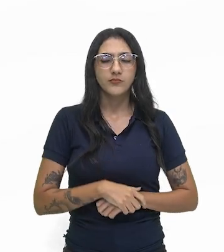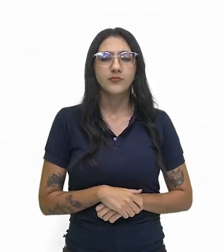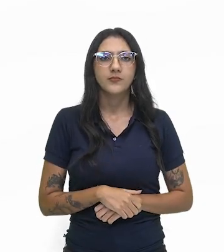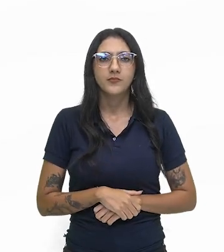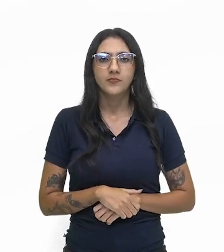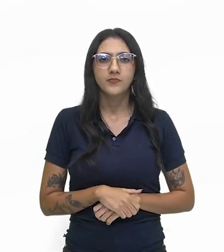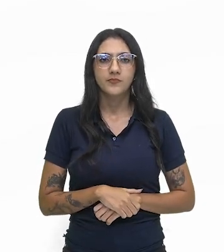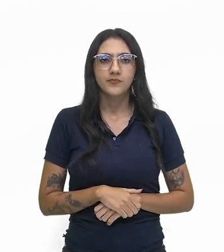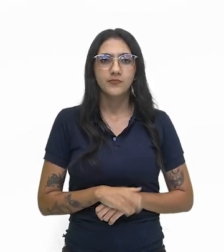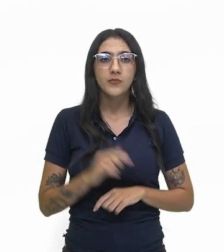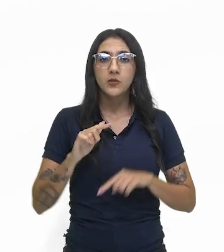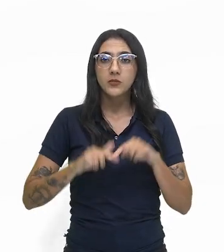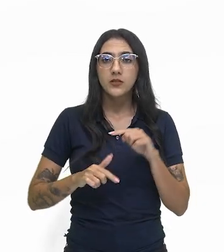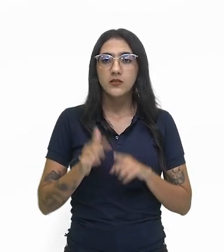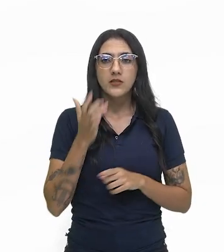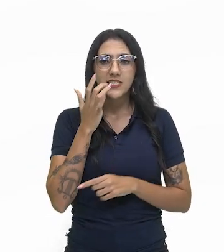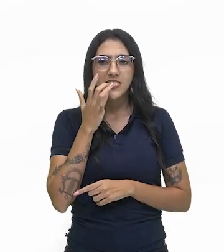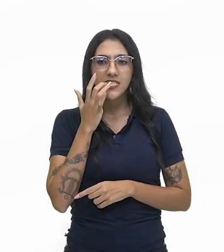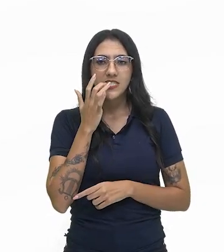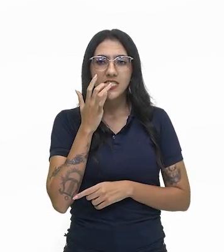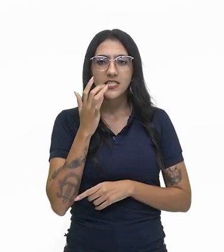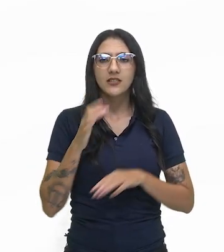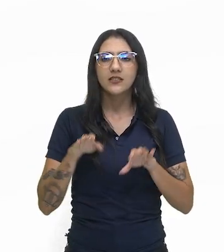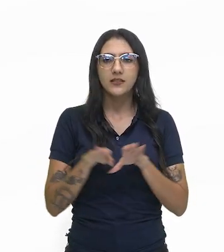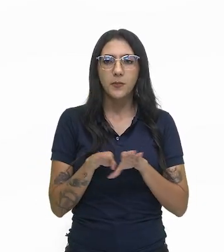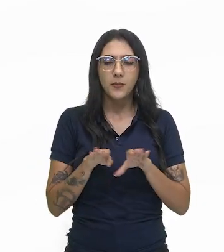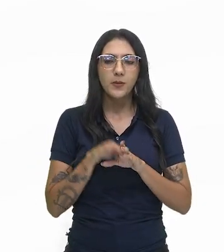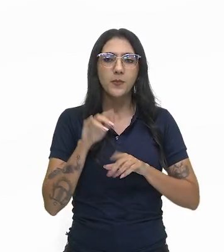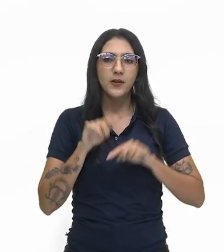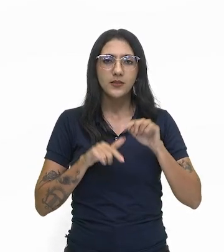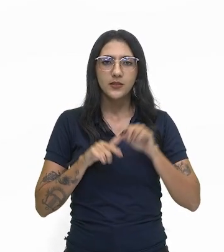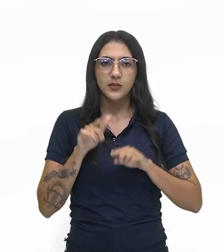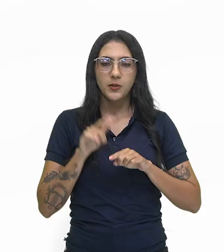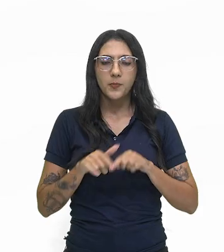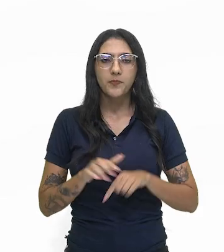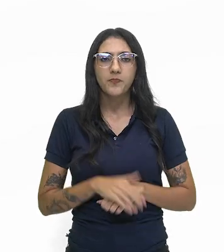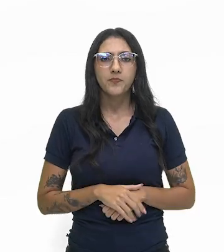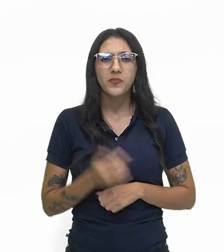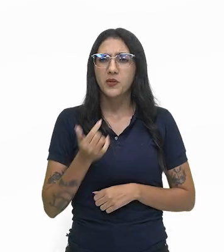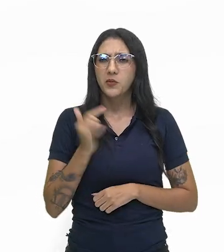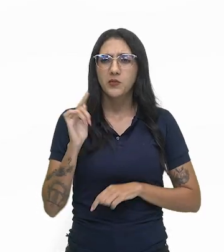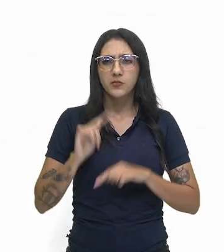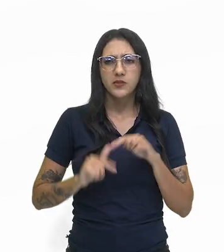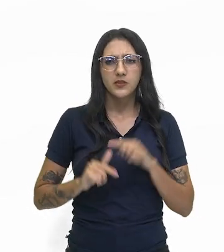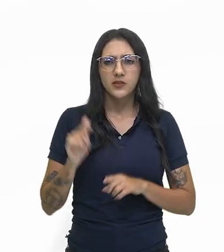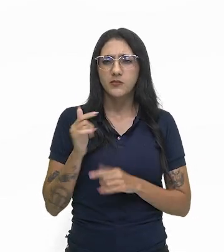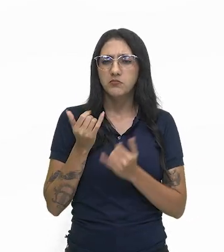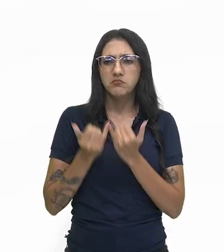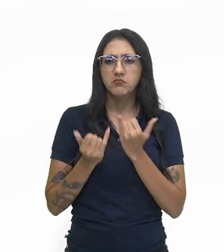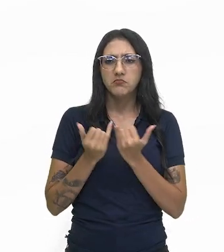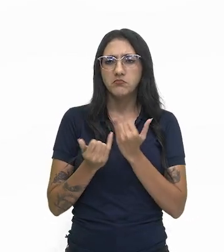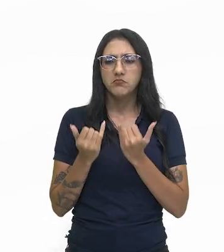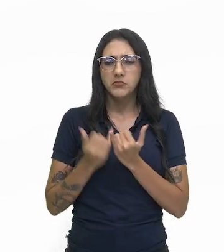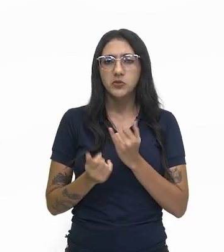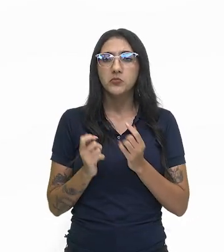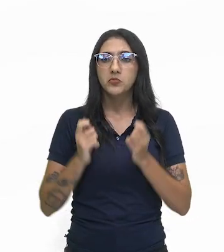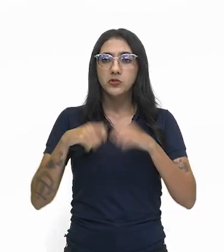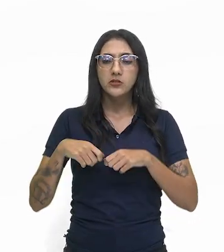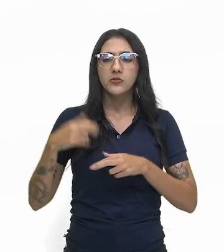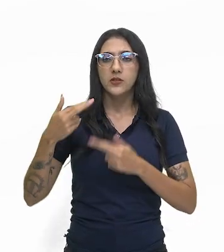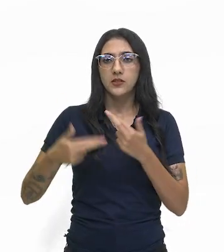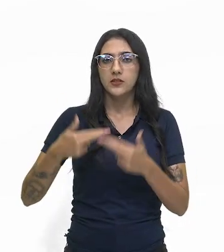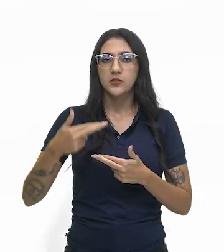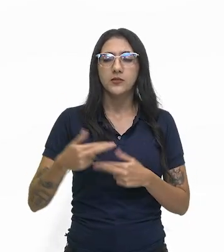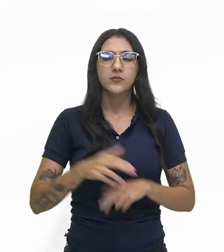os plásticos também, tá? É utilizado e outros materiais que também podem